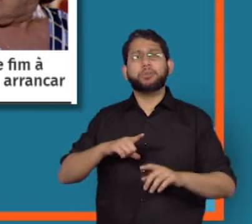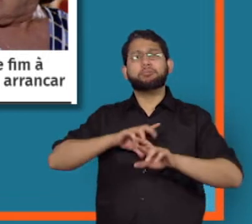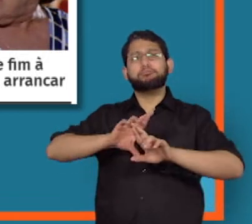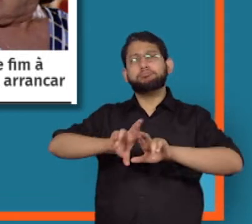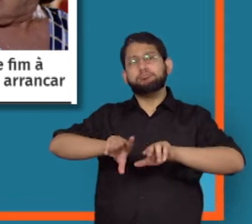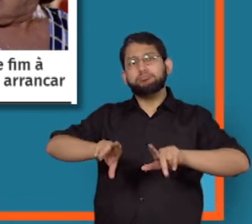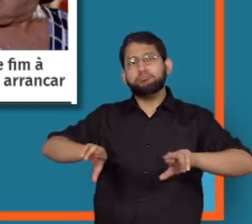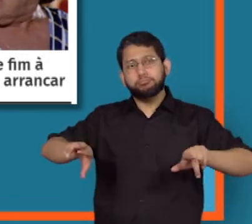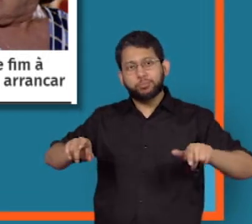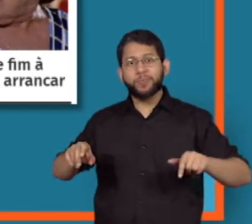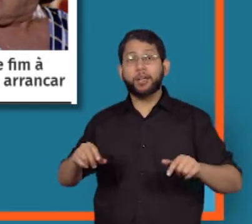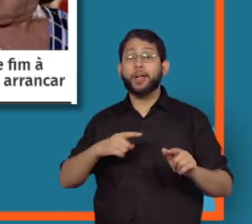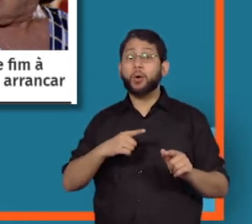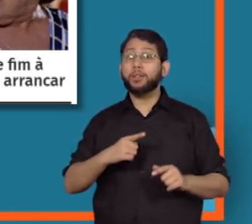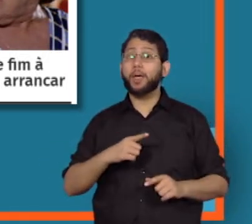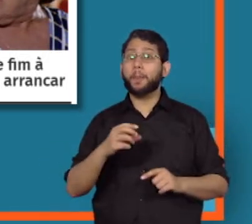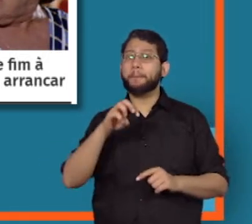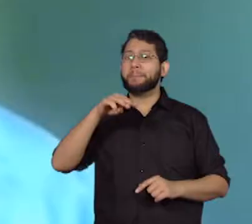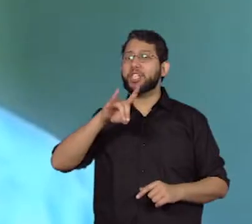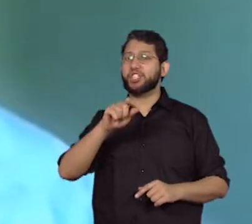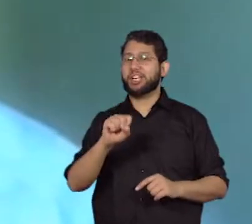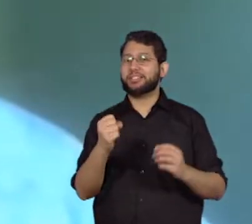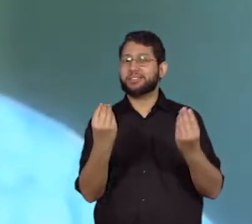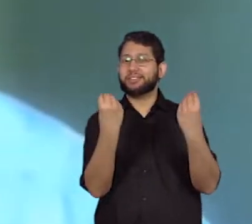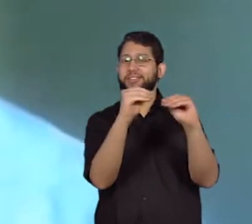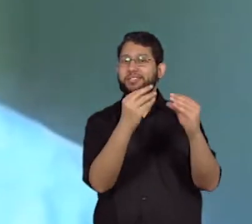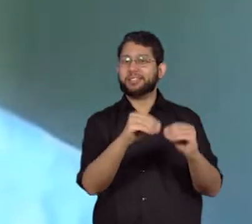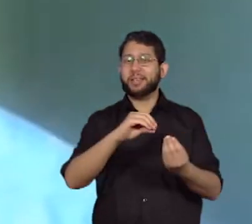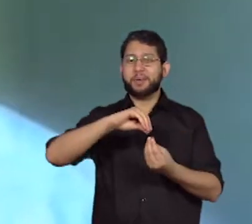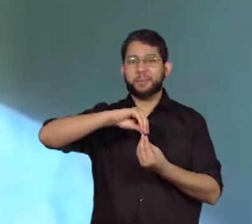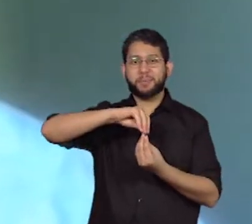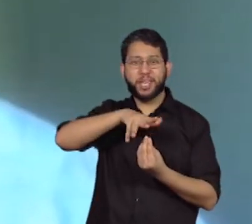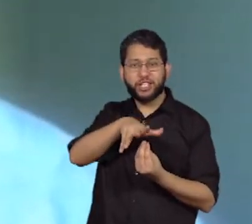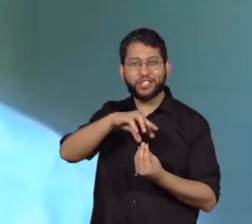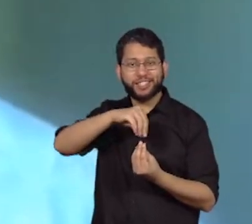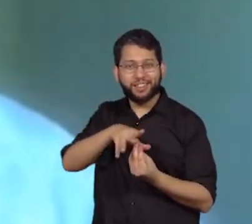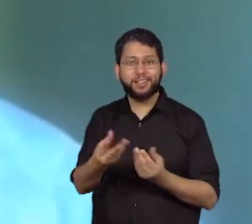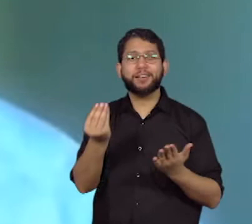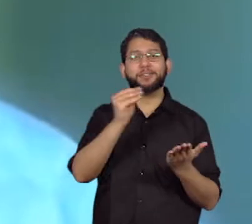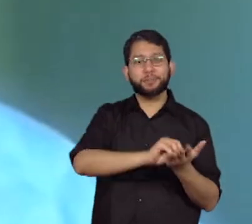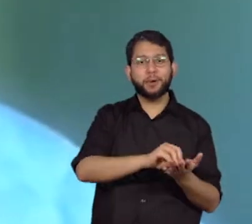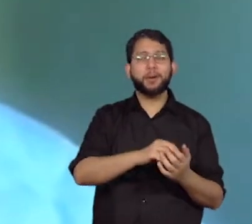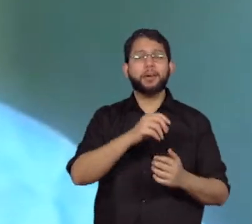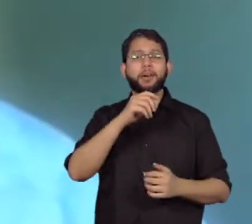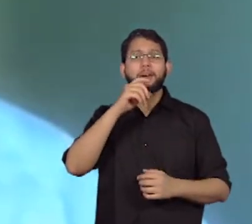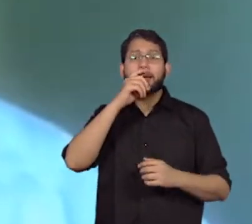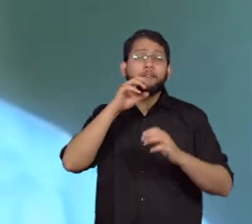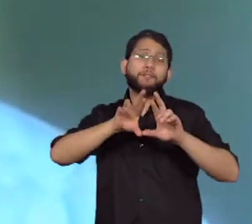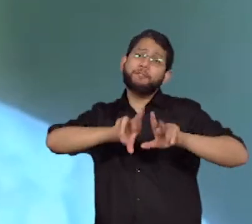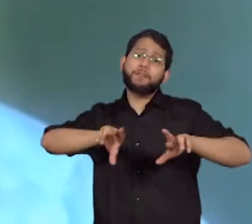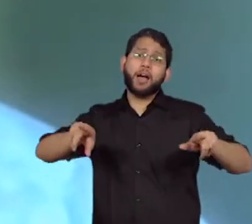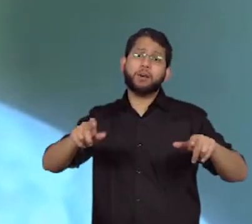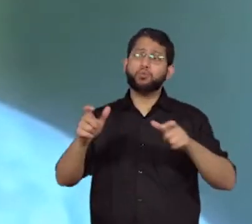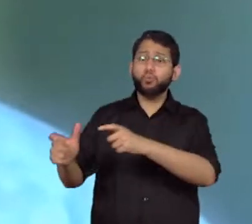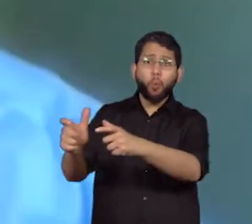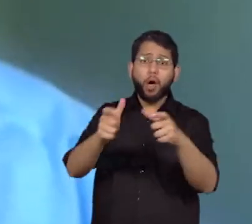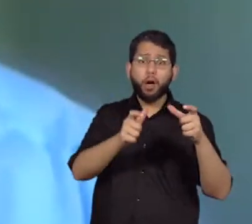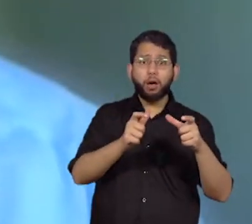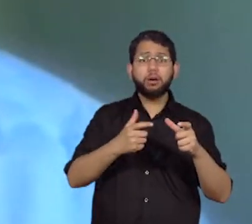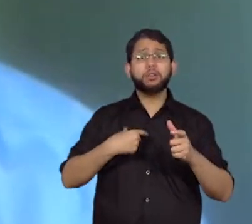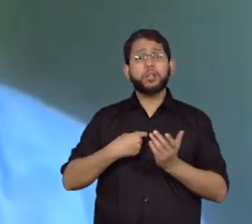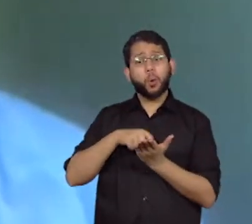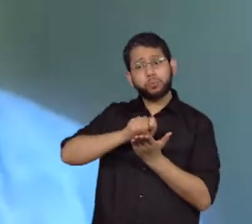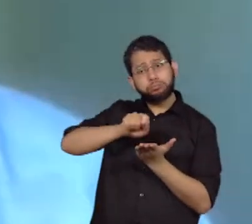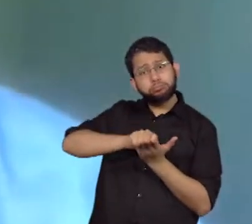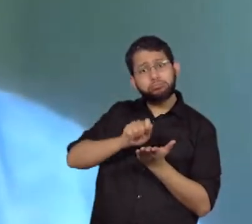tenho uma coluna de mídia lá que eu escrevo também. São todos veículos que eu colaboro. Vêem-se as colunas de Havashi nos portais citados.